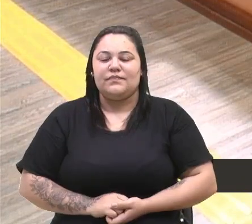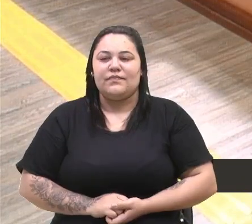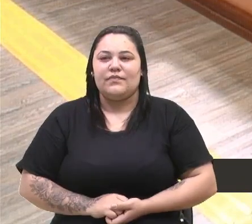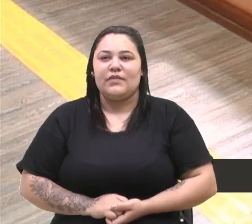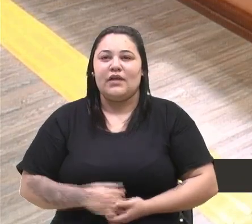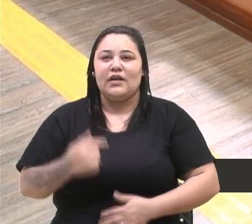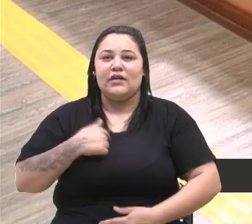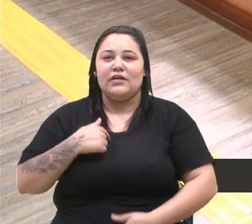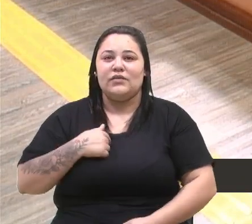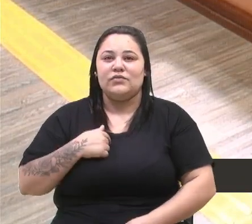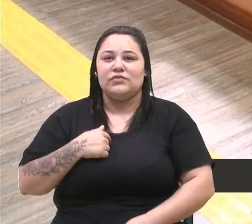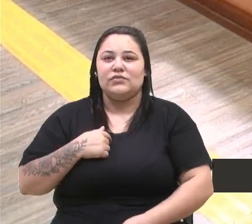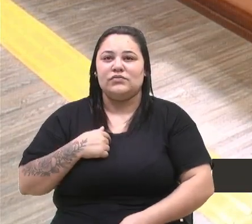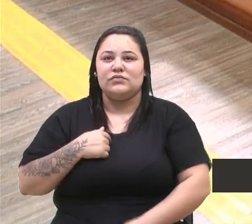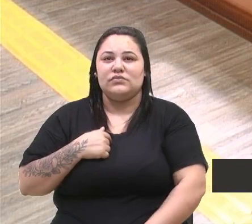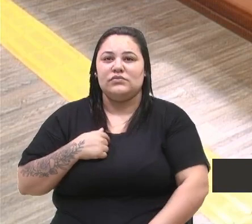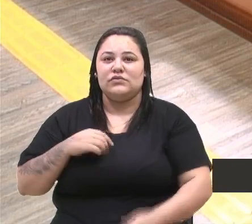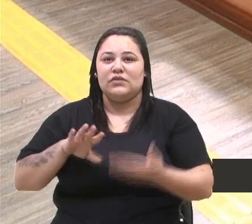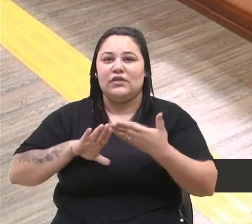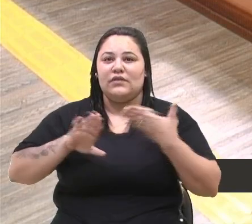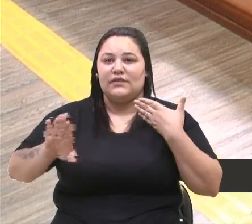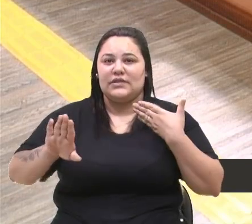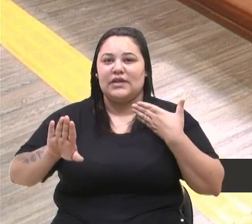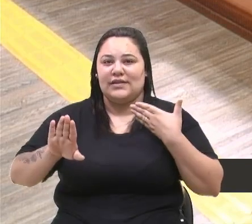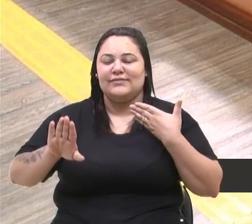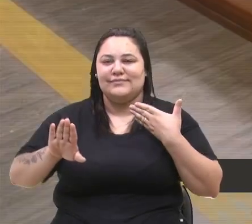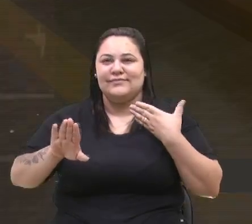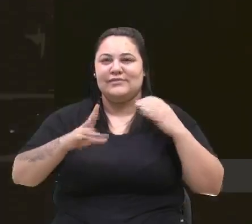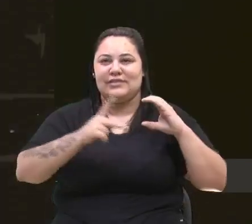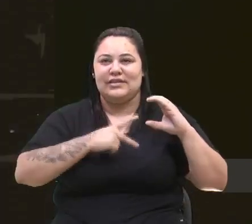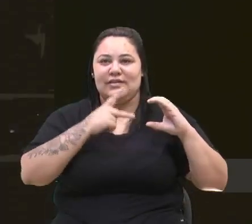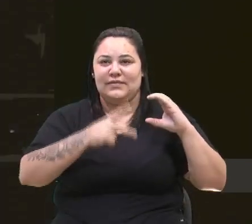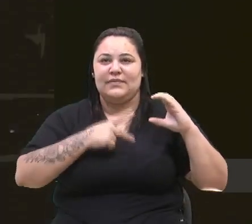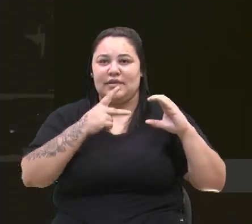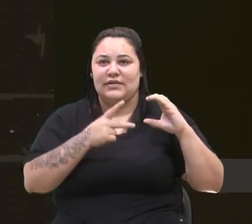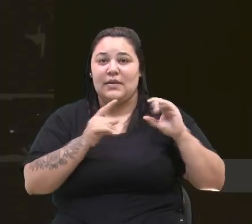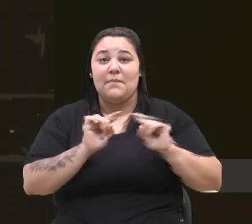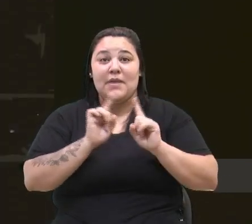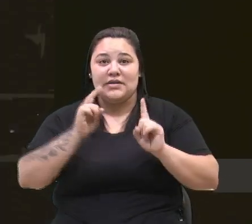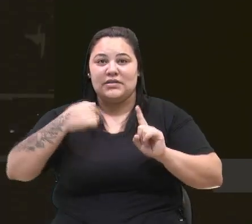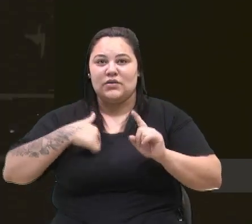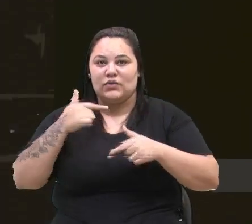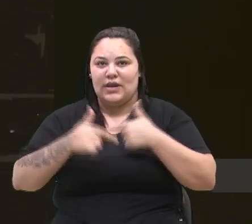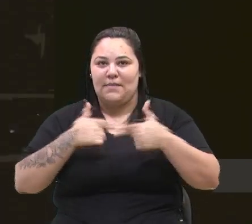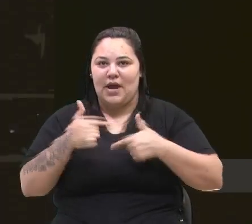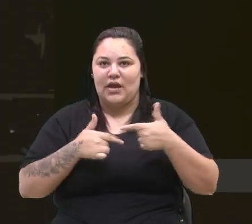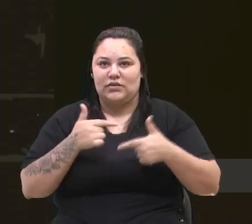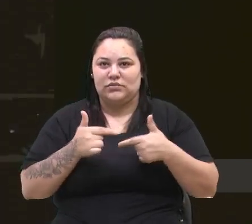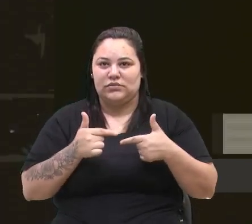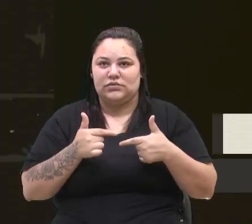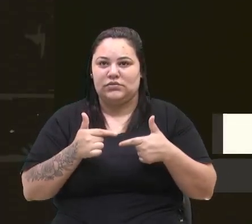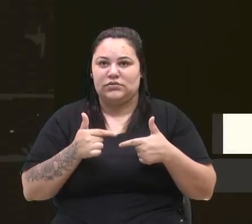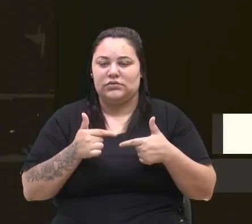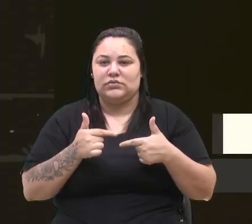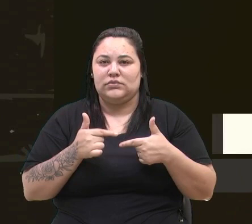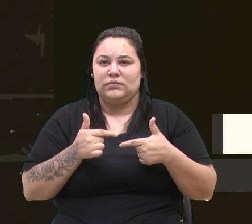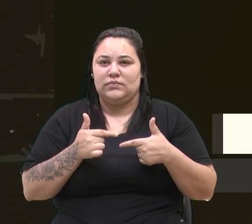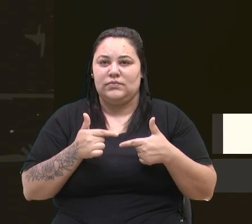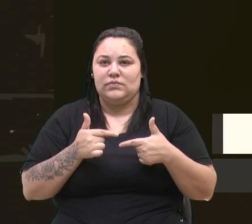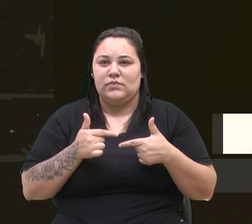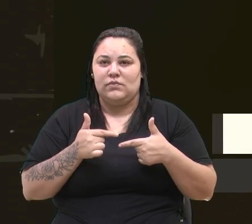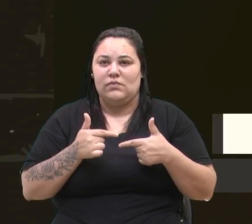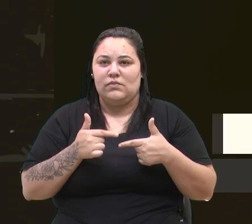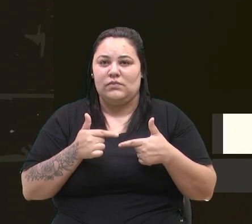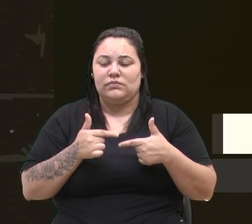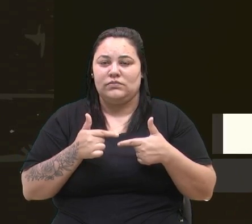afastada do estabelecimento aí da Câmara, mas tenho trabalhado através da